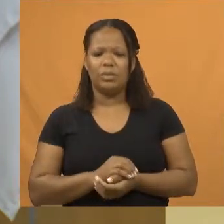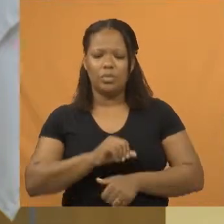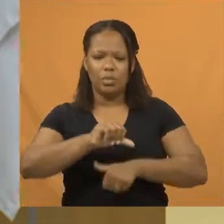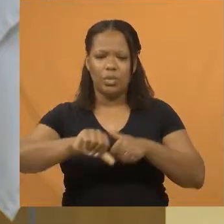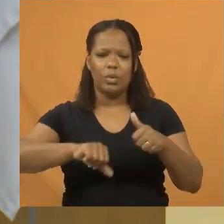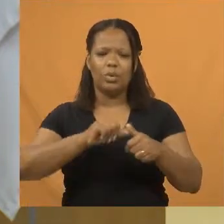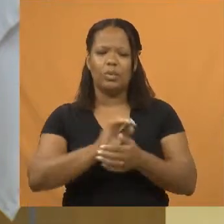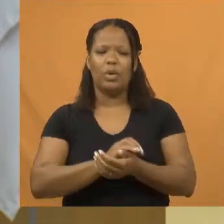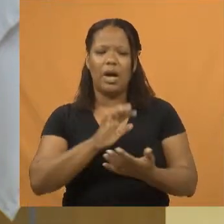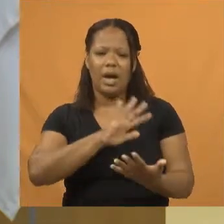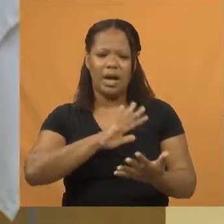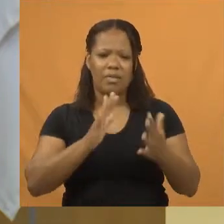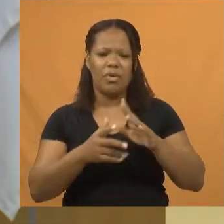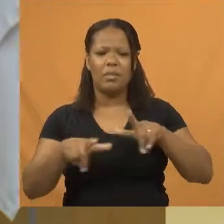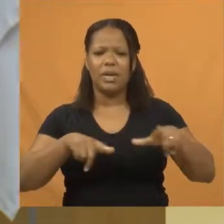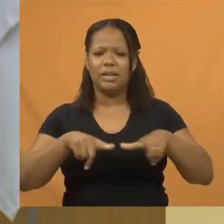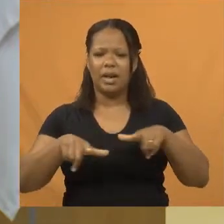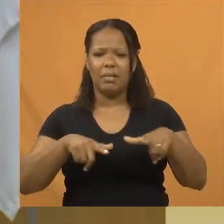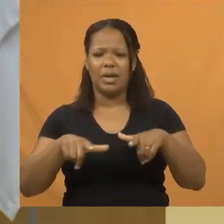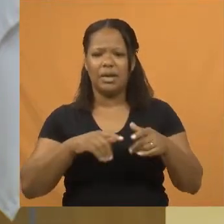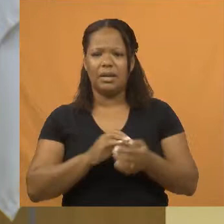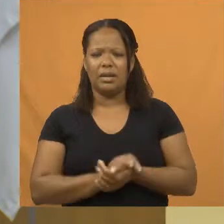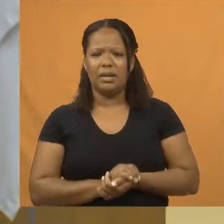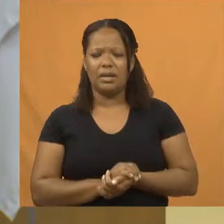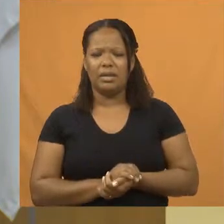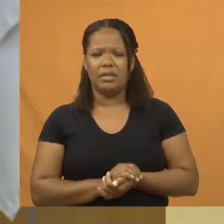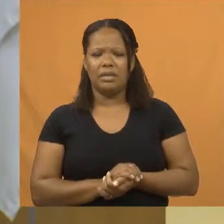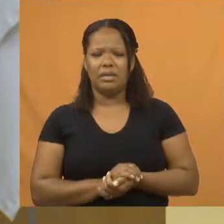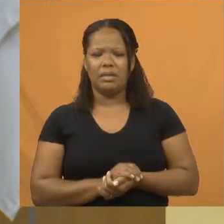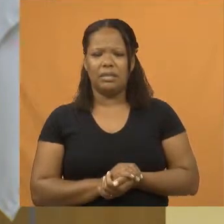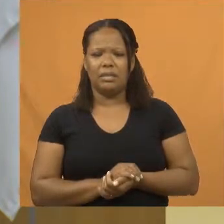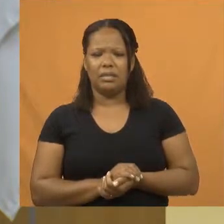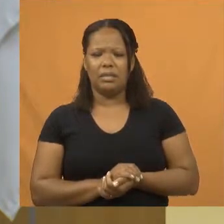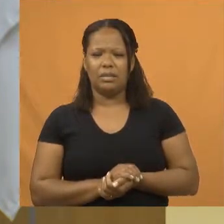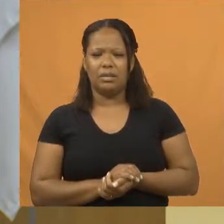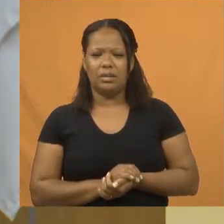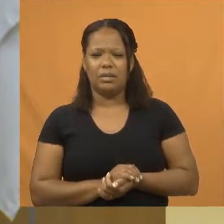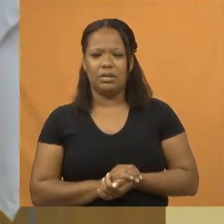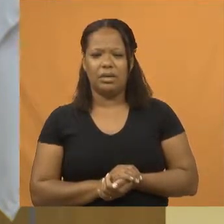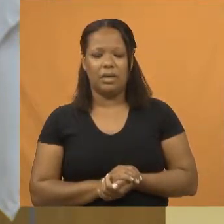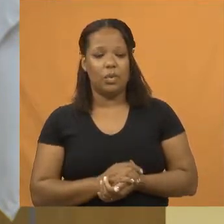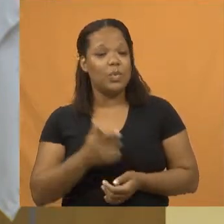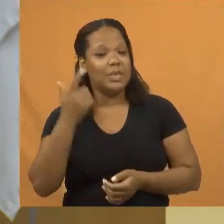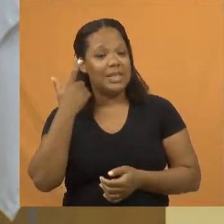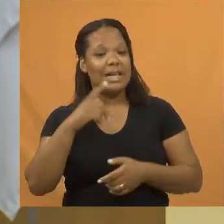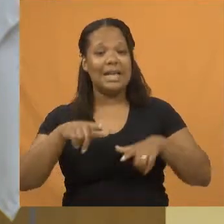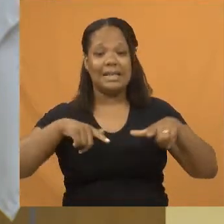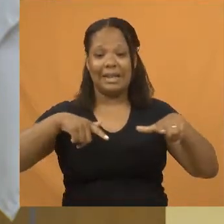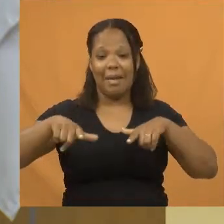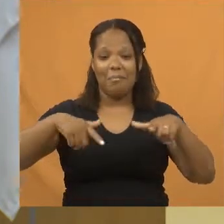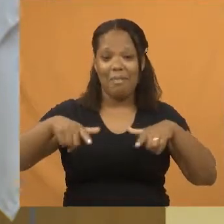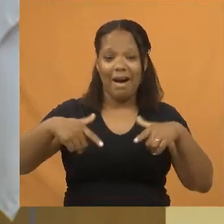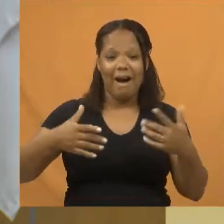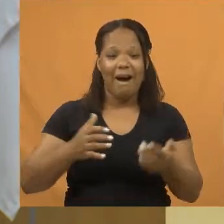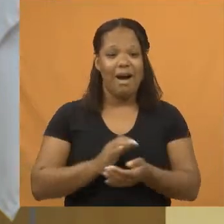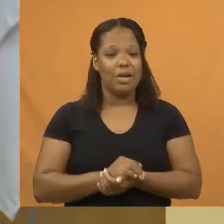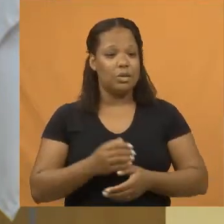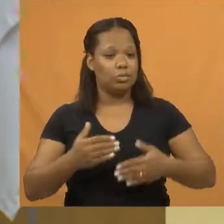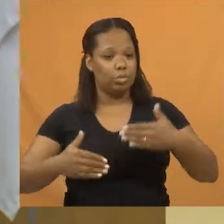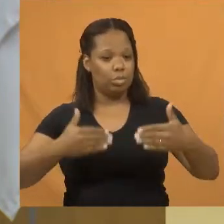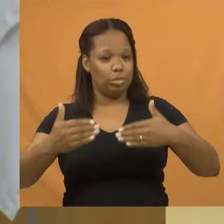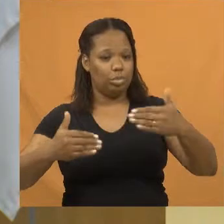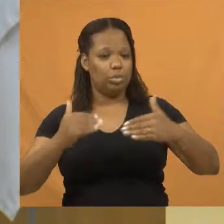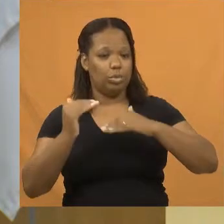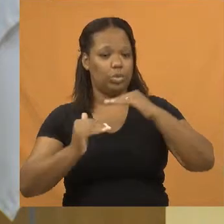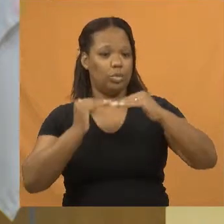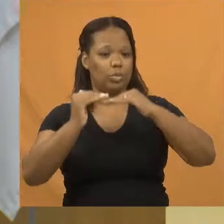trabalhista e que ela seria a chave para a geração de empregos, a chave para o